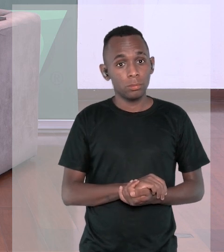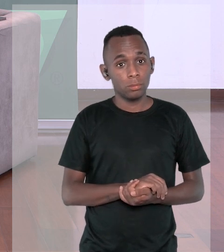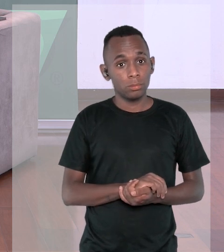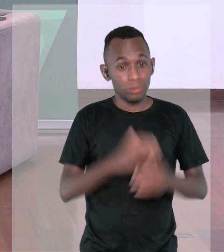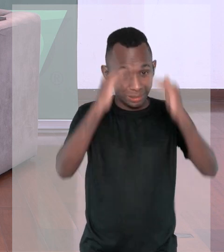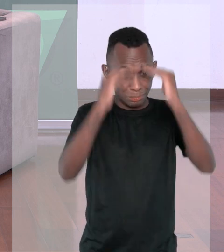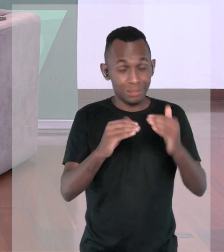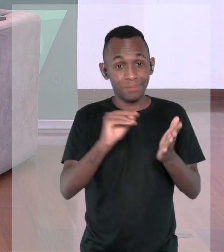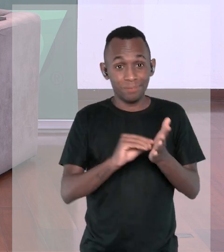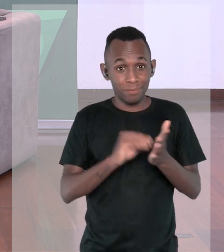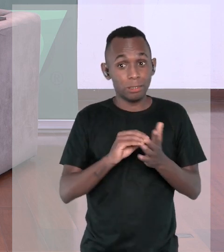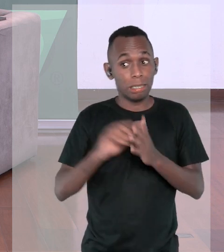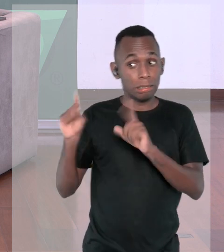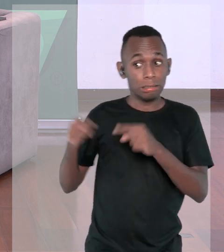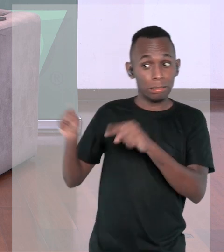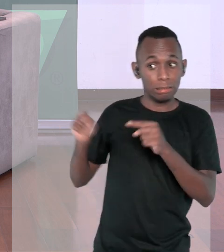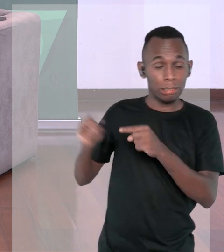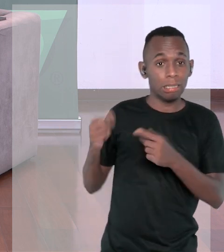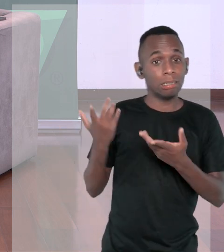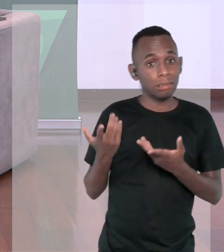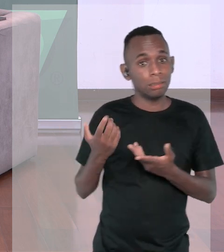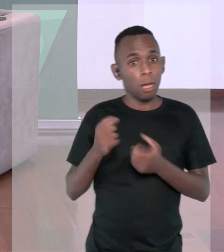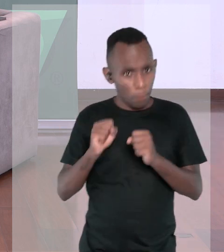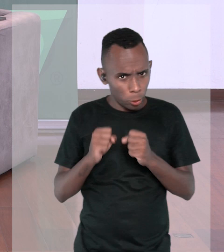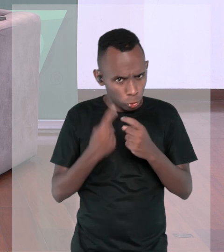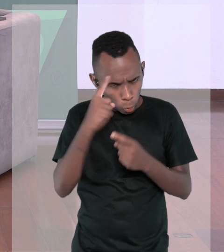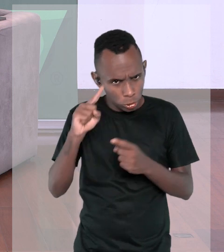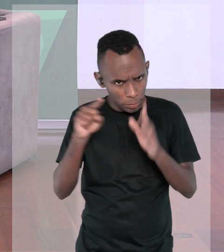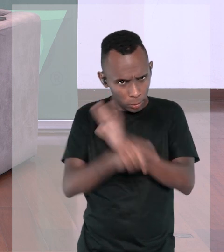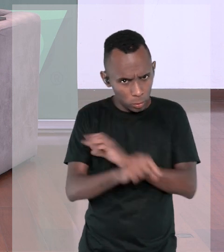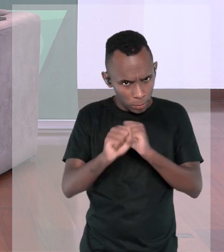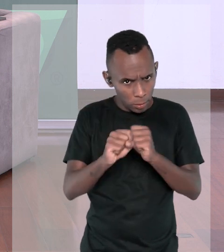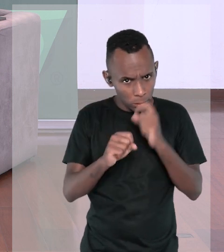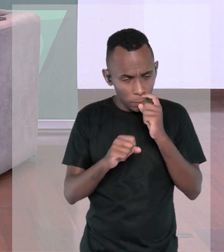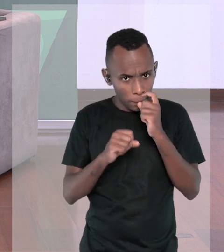tempo, já estão me xingando lá, ó. Então, pode ser uma última pergunta?